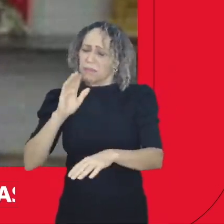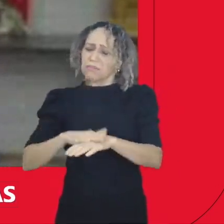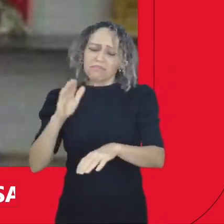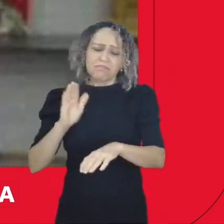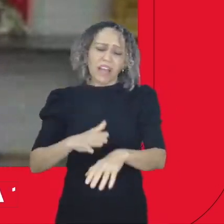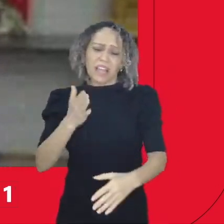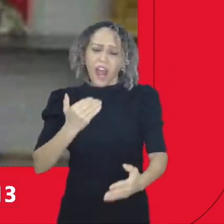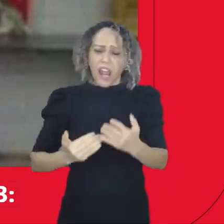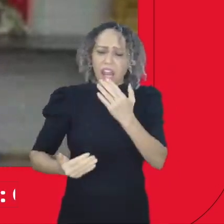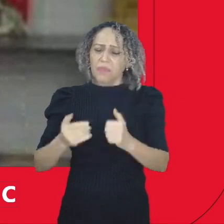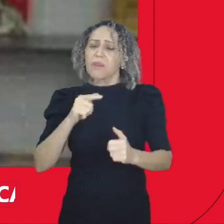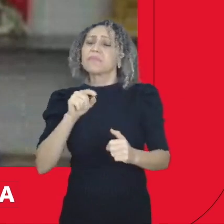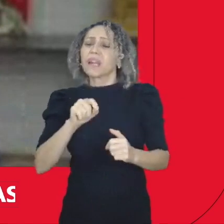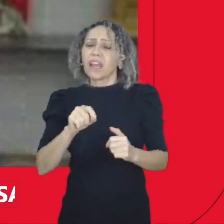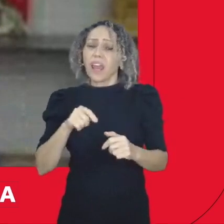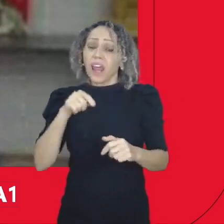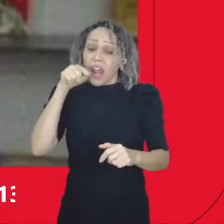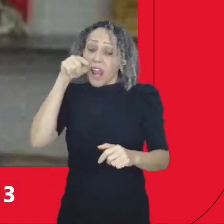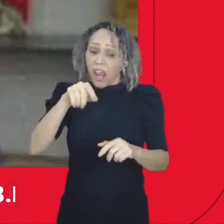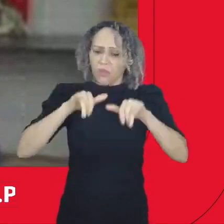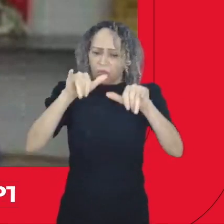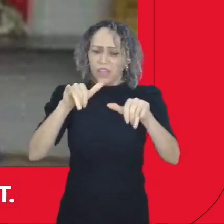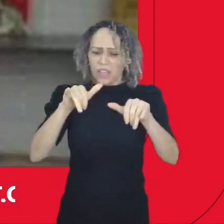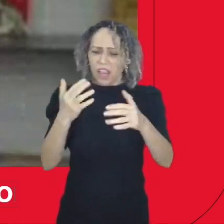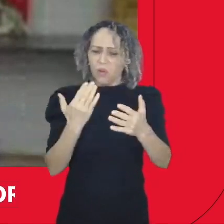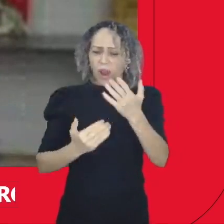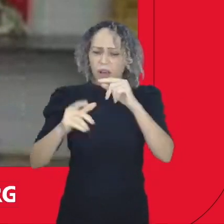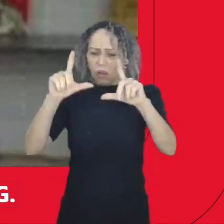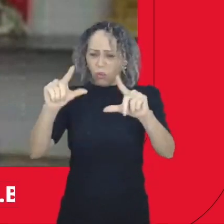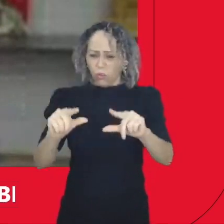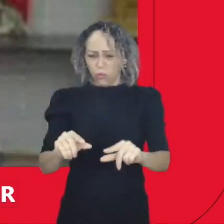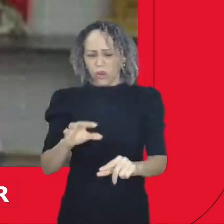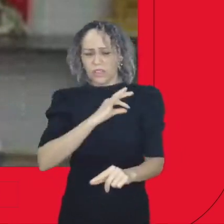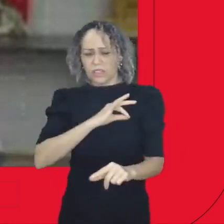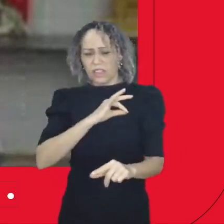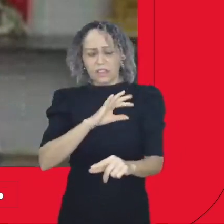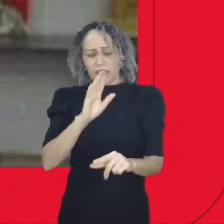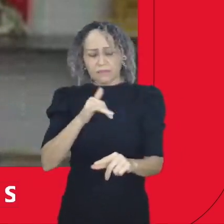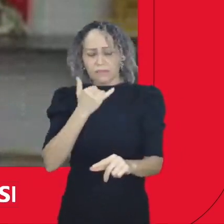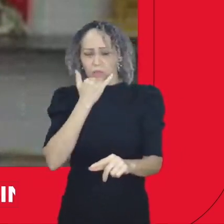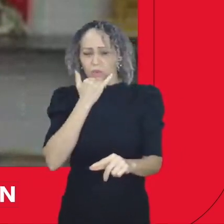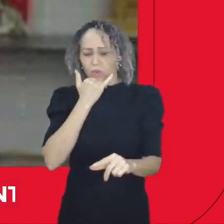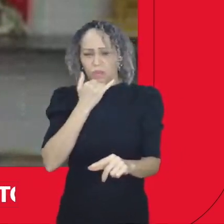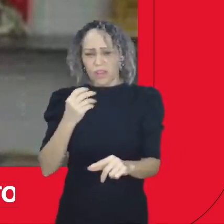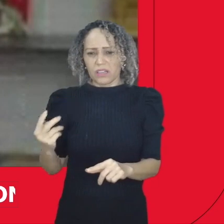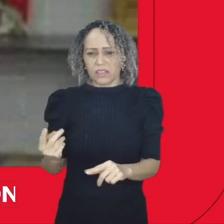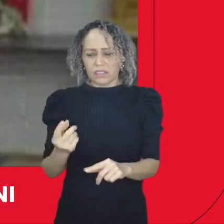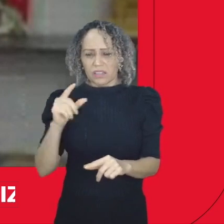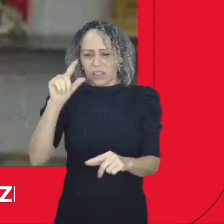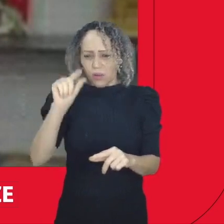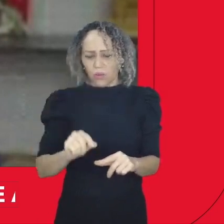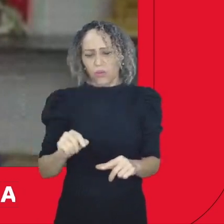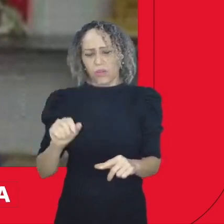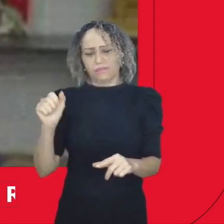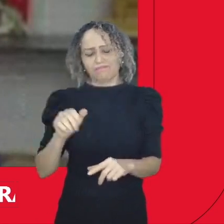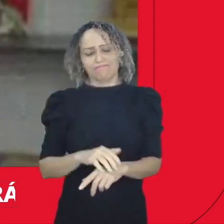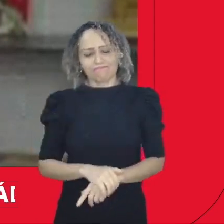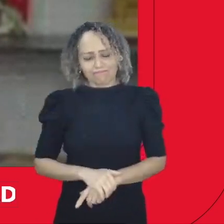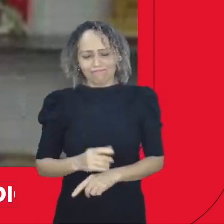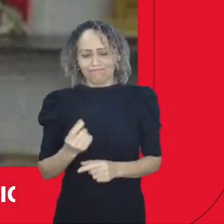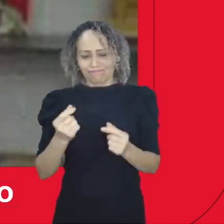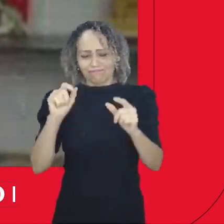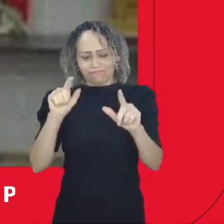o preço da comida nos supermercados. Tu sabes, Amanda, que nesse estado que produz tanto, é o local do Brasil onde a comida